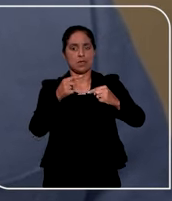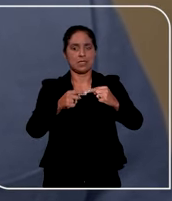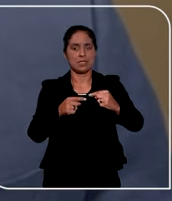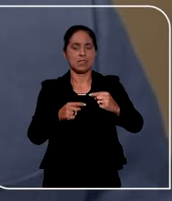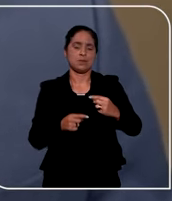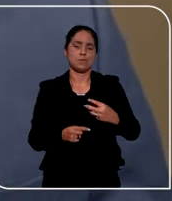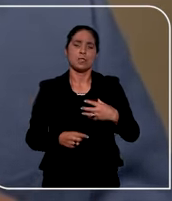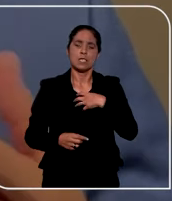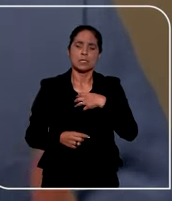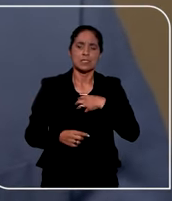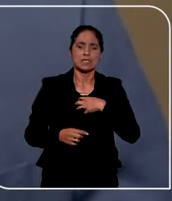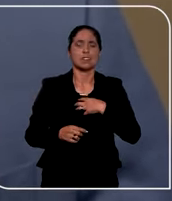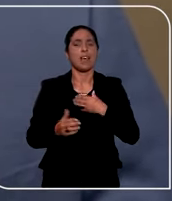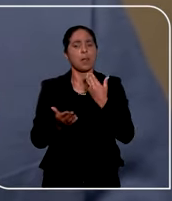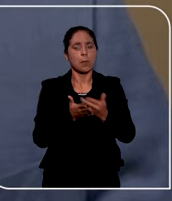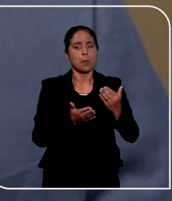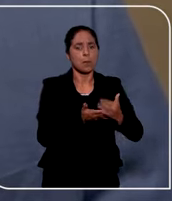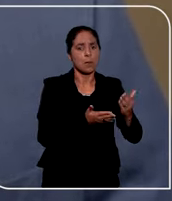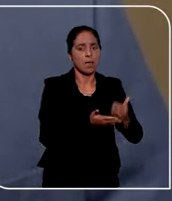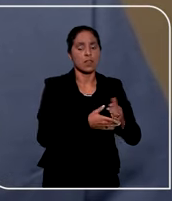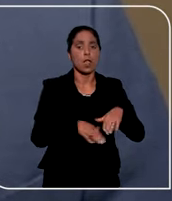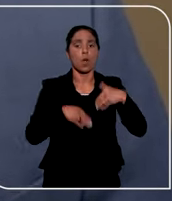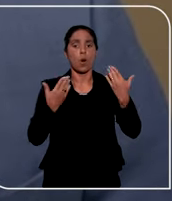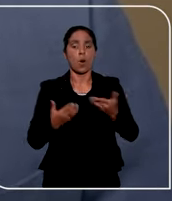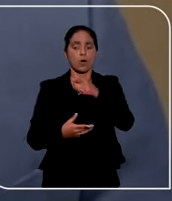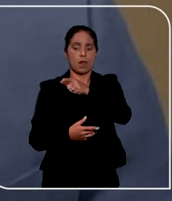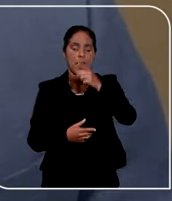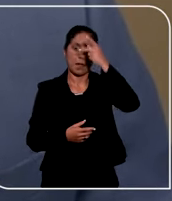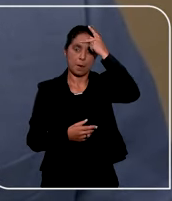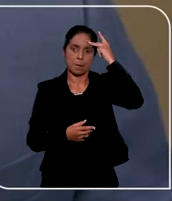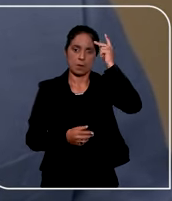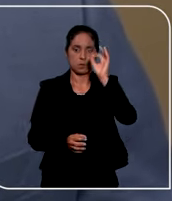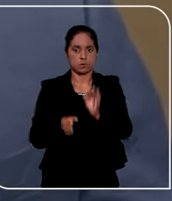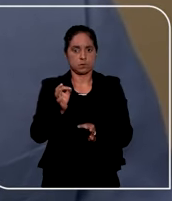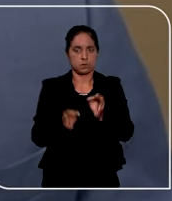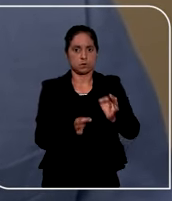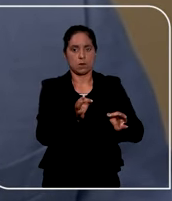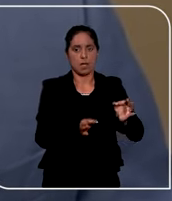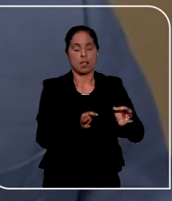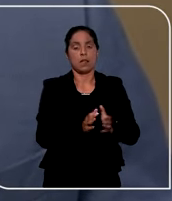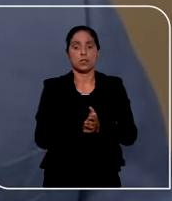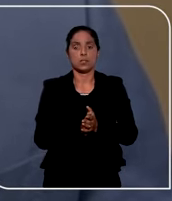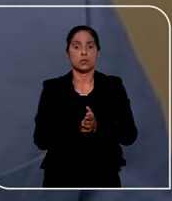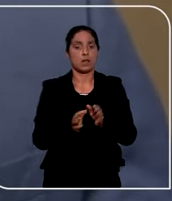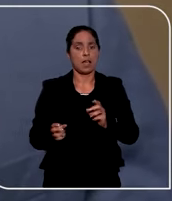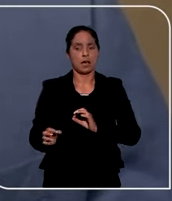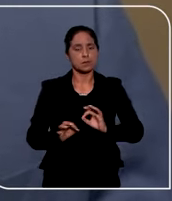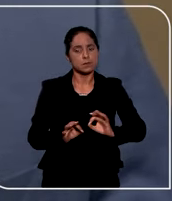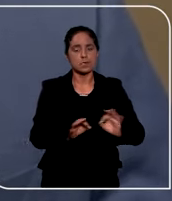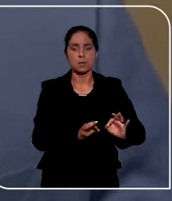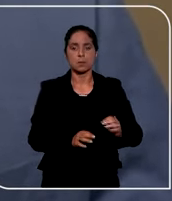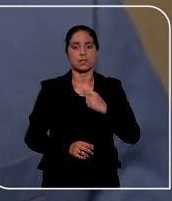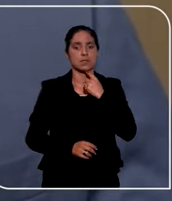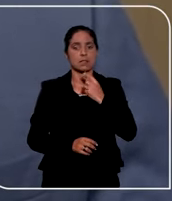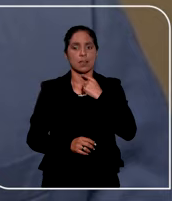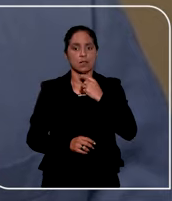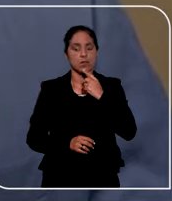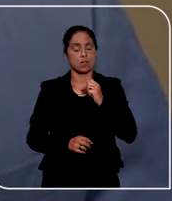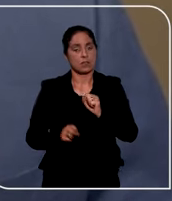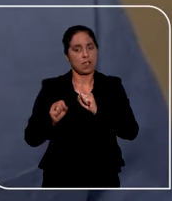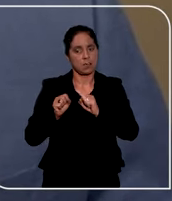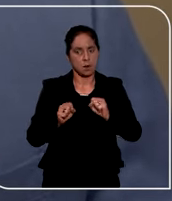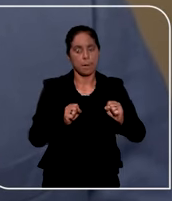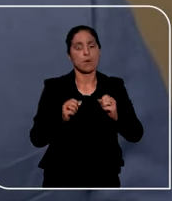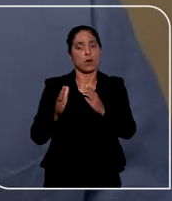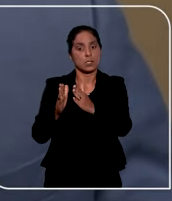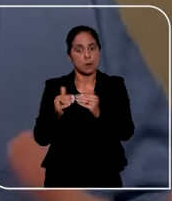inventariante não está administrando bem o patrimônio do espólio ele pode manejar esta ação autônoma de exigir contas ou